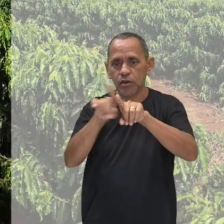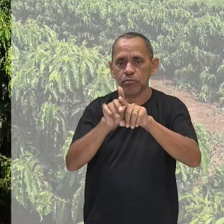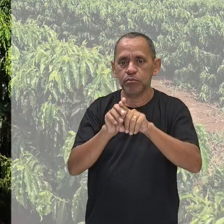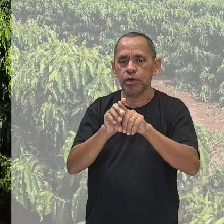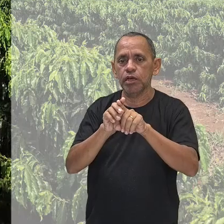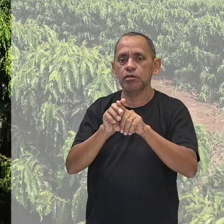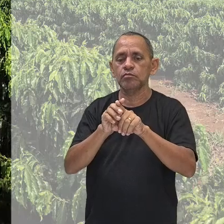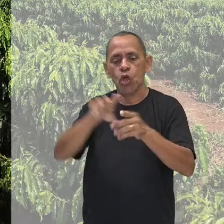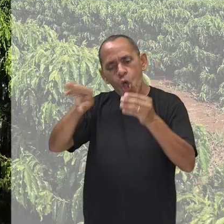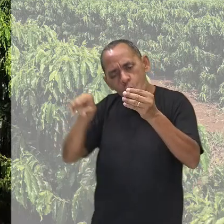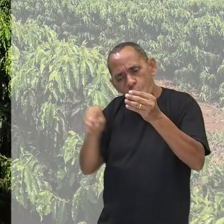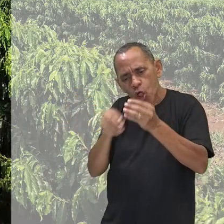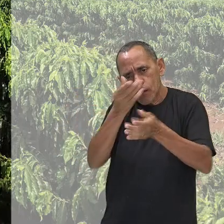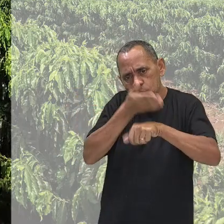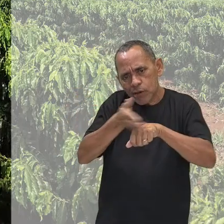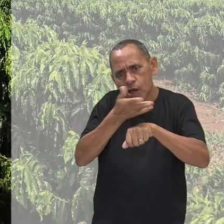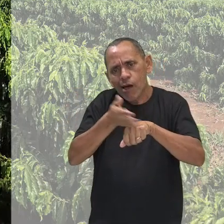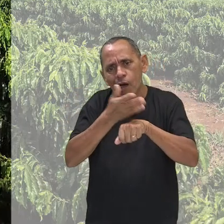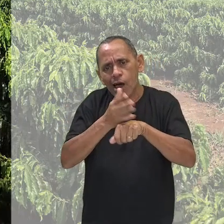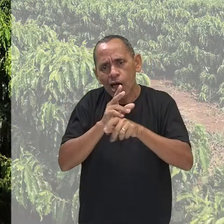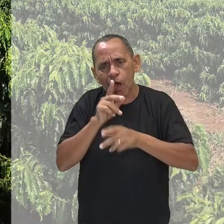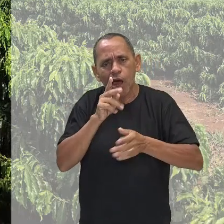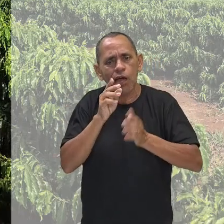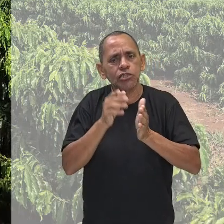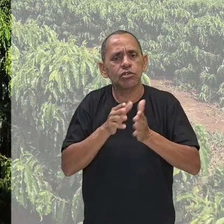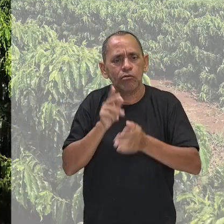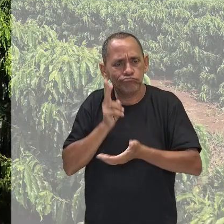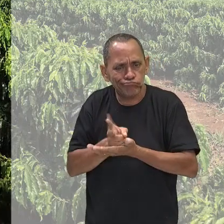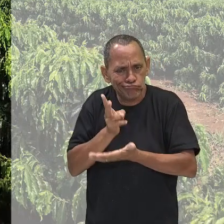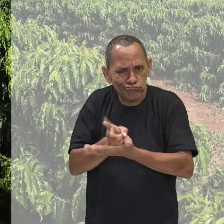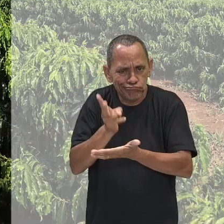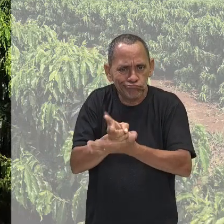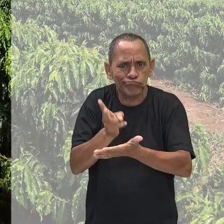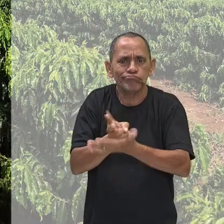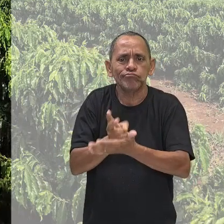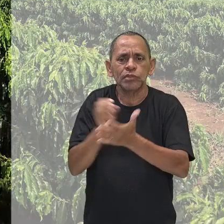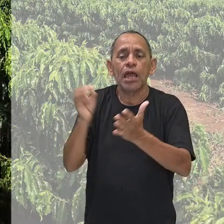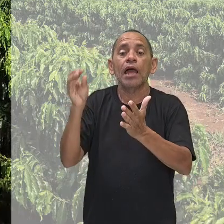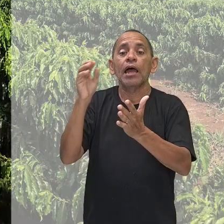colocado aí em prática durante muito tempo, durante inclusive até